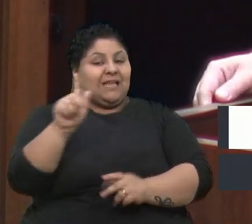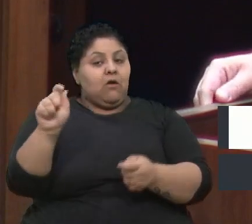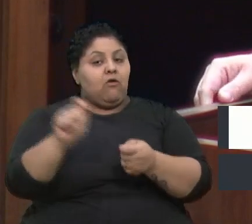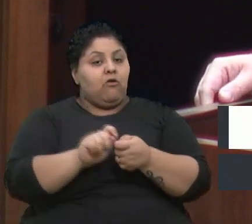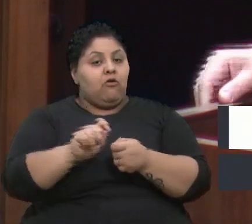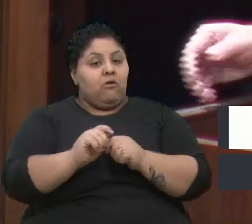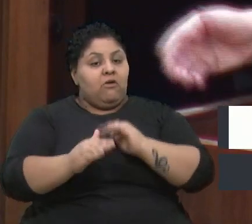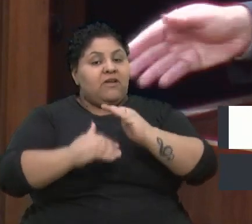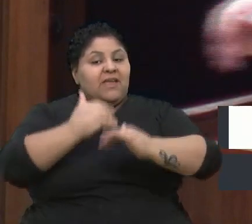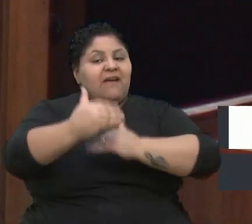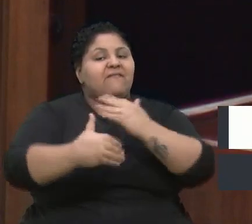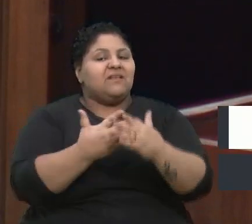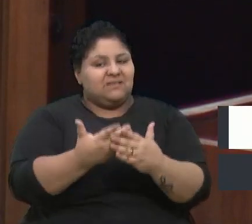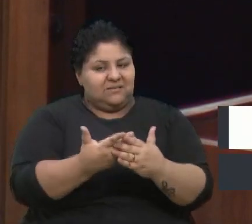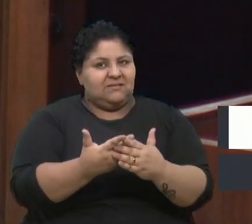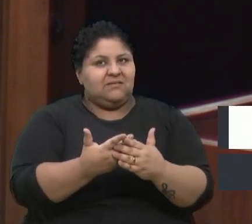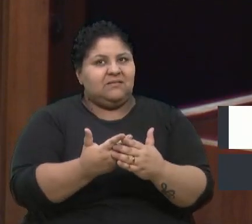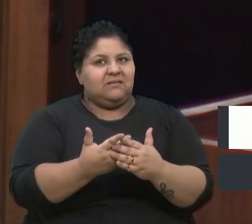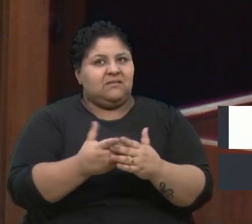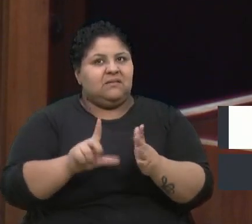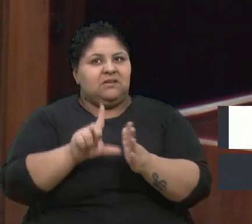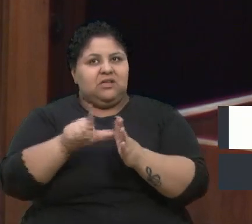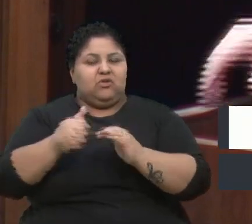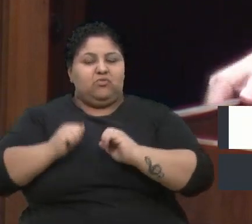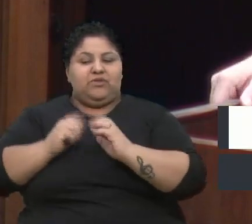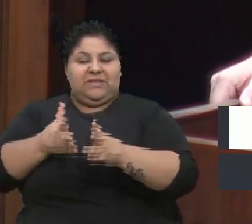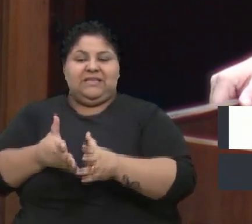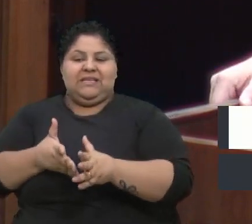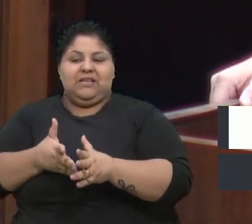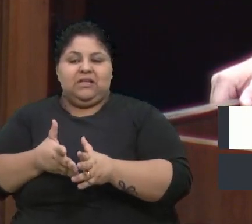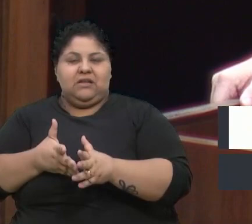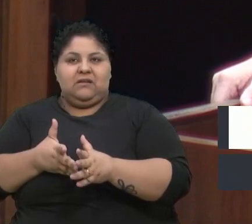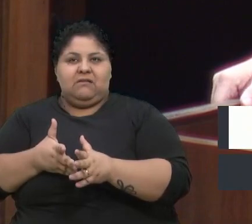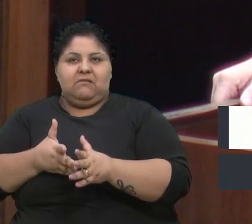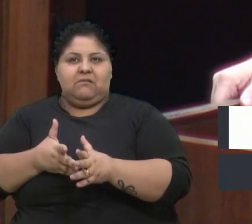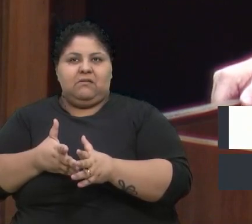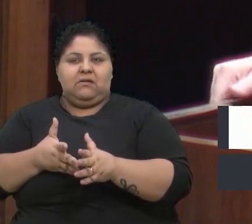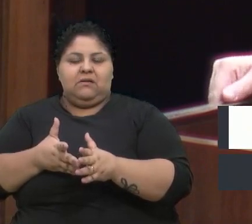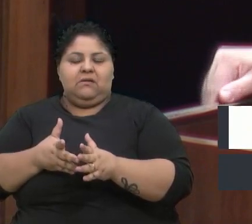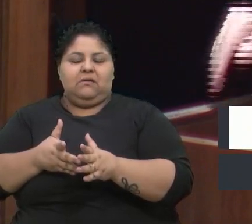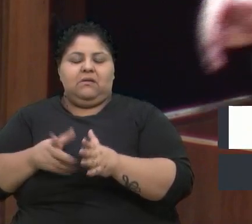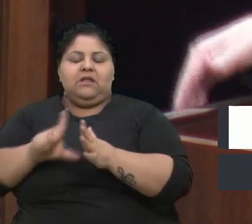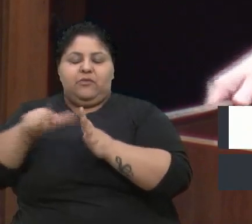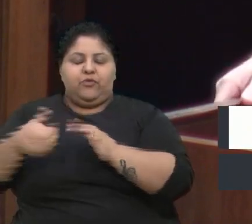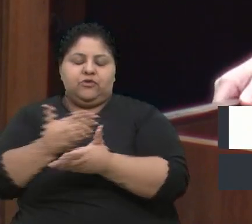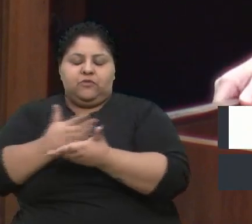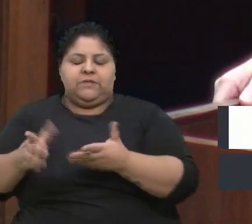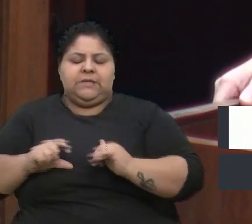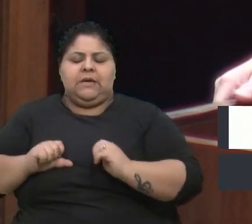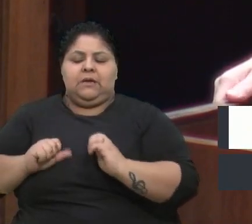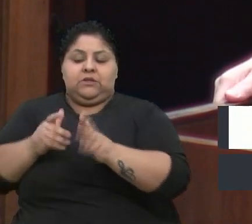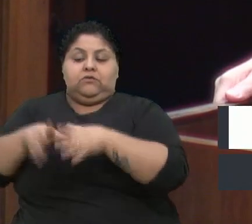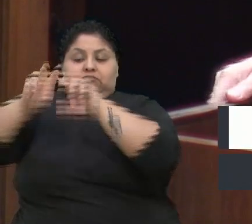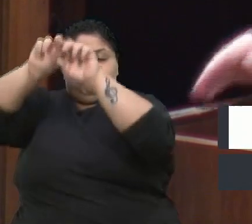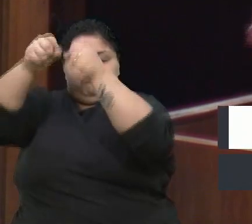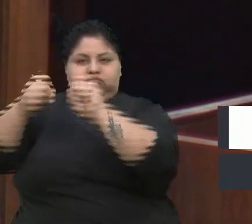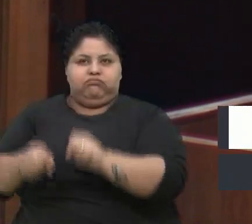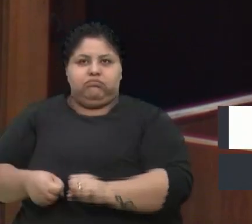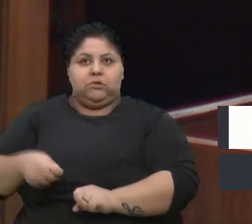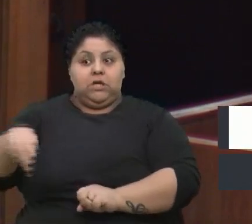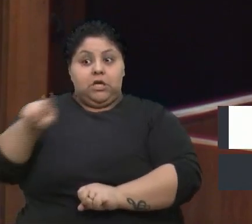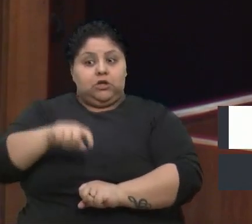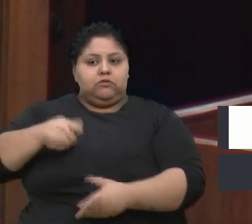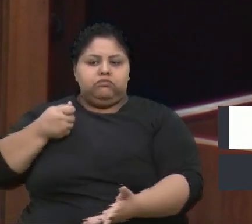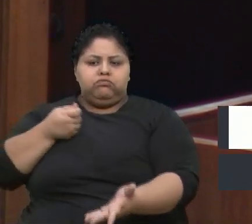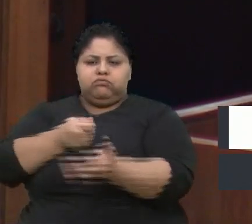avançar nessa questão e ainda entrar com ações demolitórias. Então, isso foi realmente uma afronta, um ataque aí às comunidades,